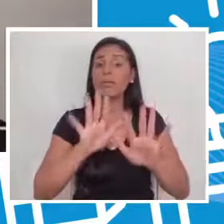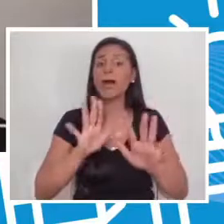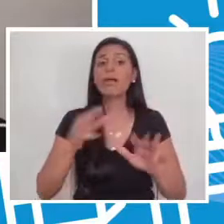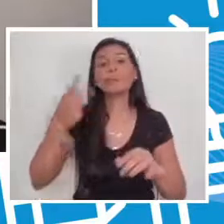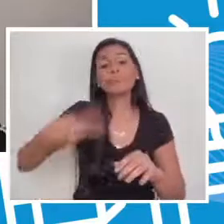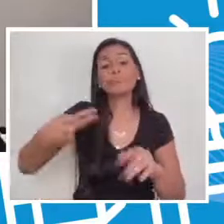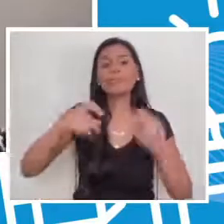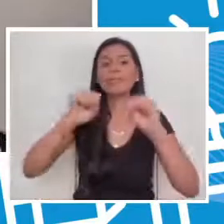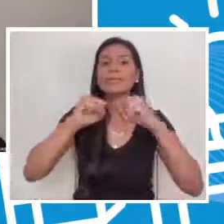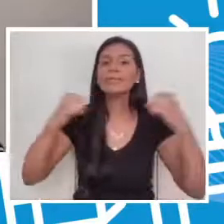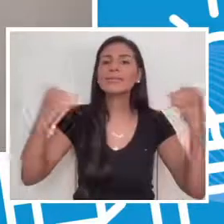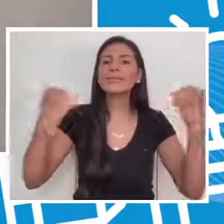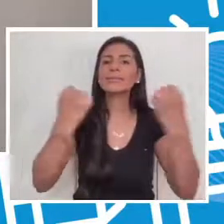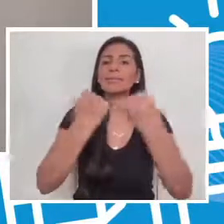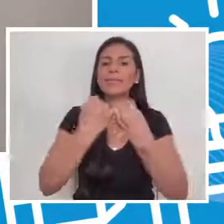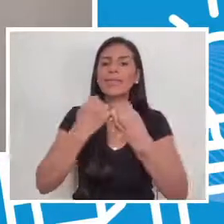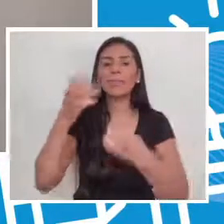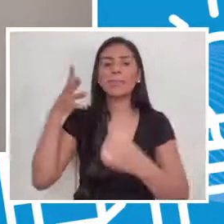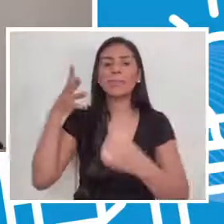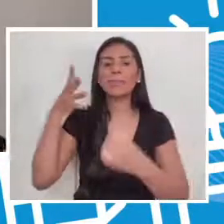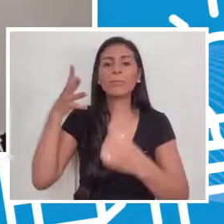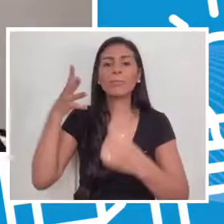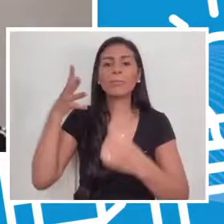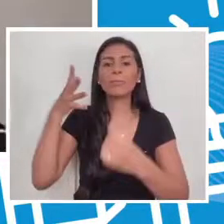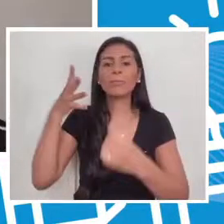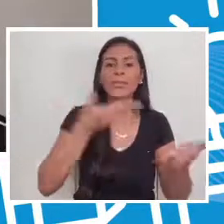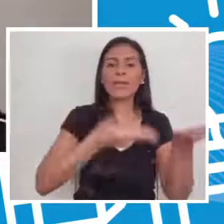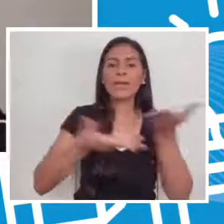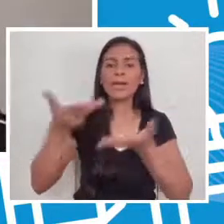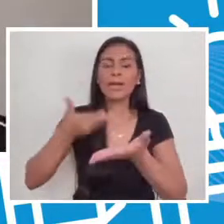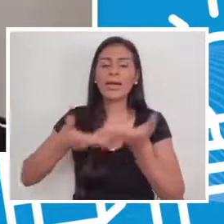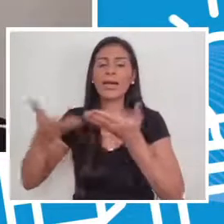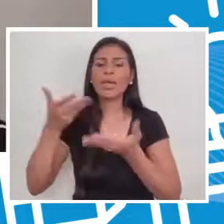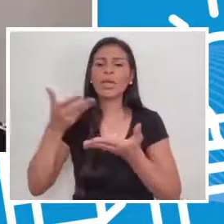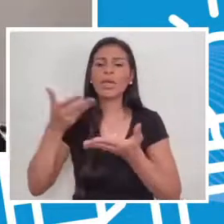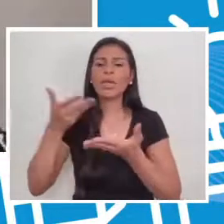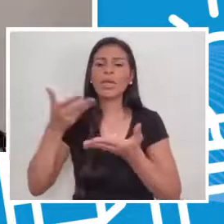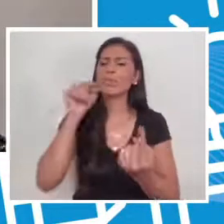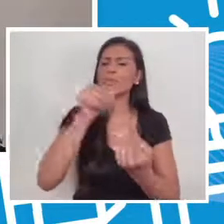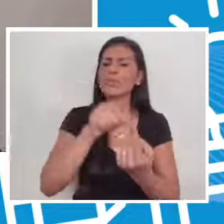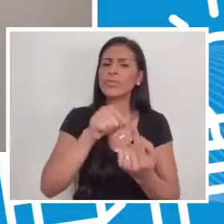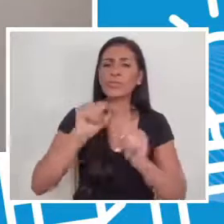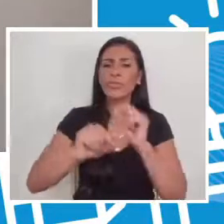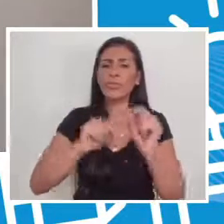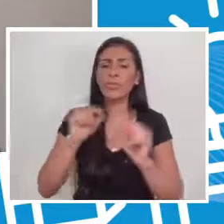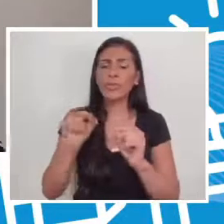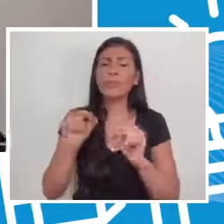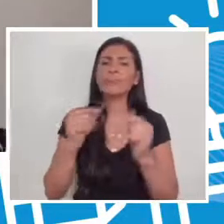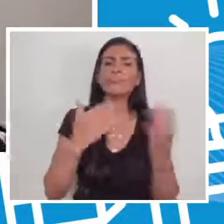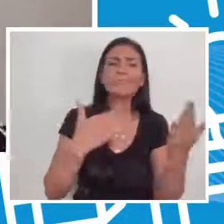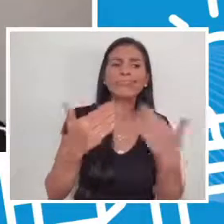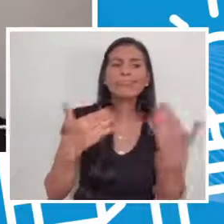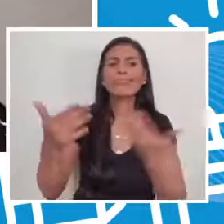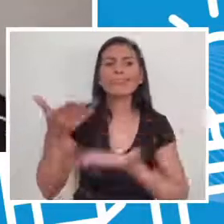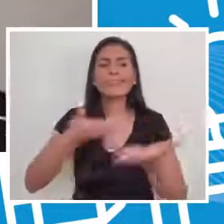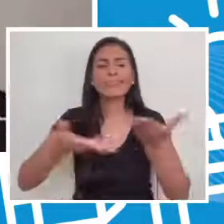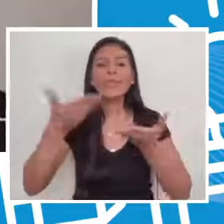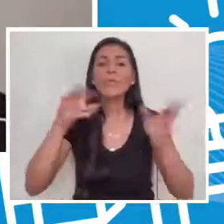dialogar sobre as questões da aprendizagem, e daí, para isso, certo? A